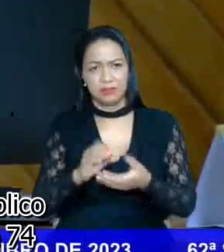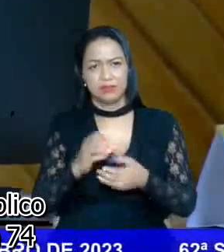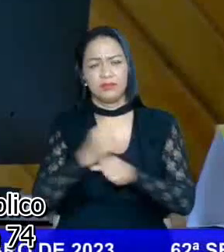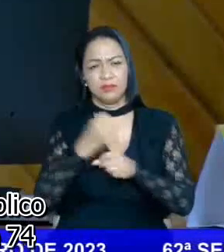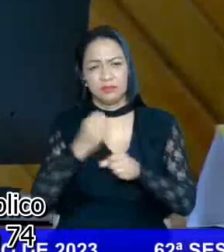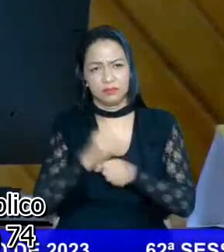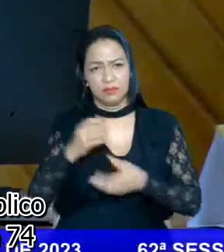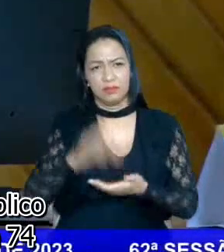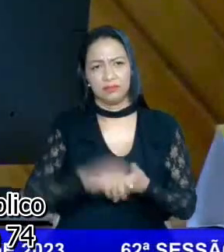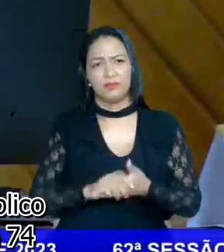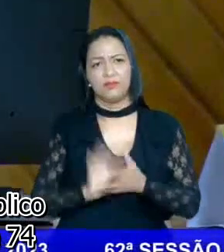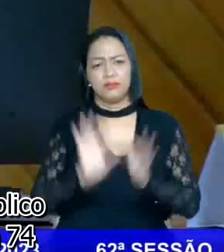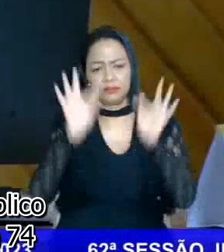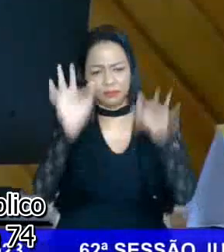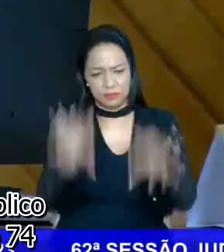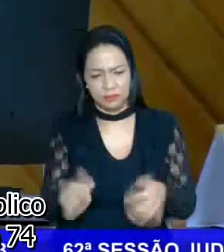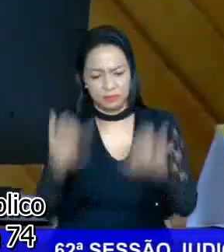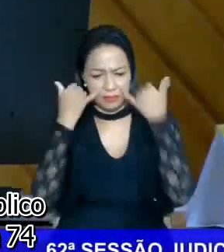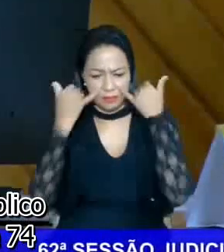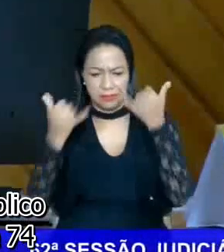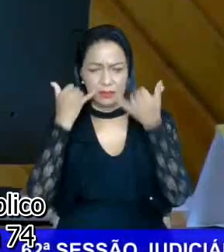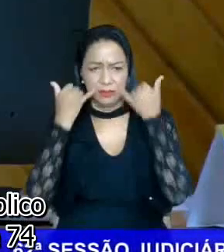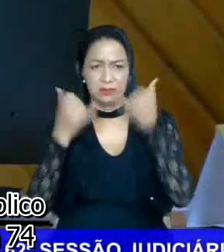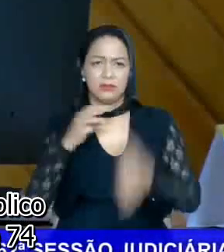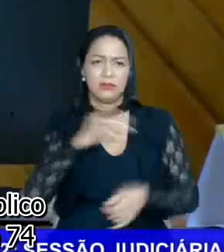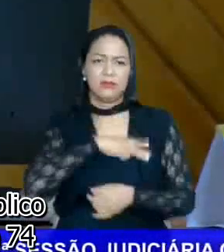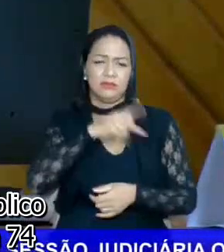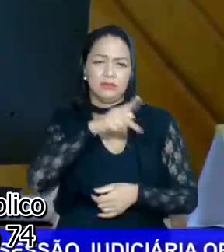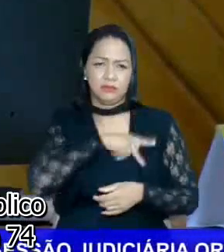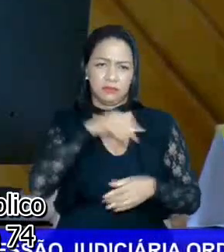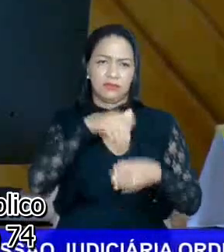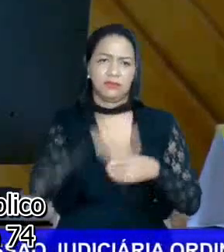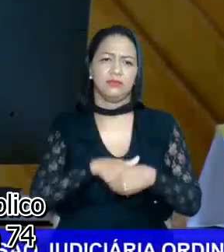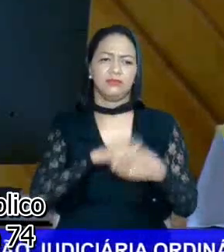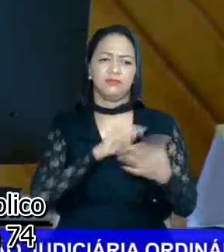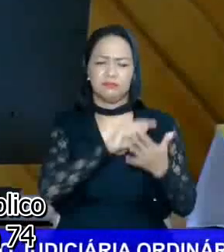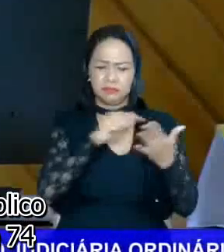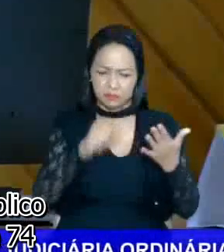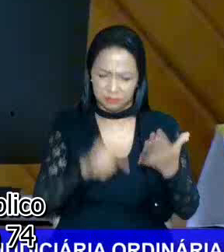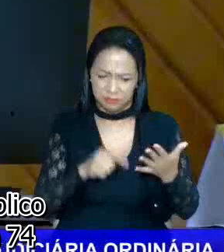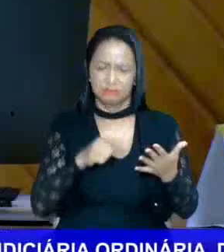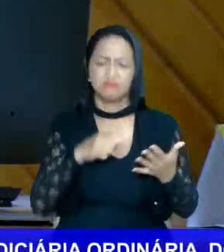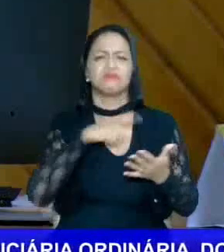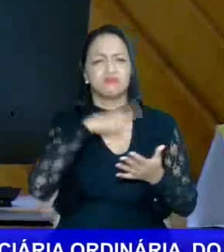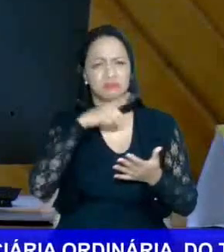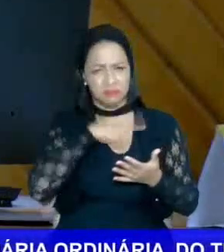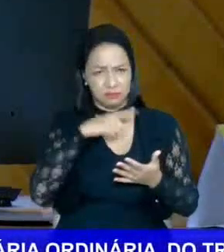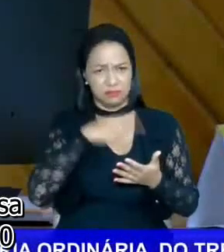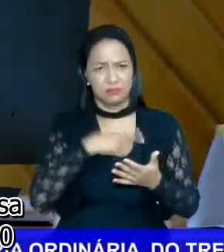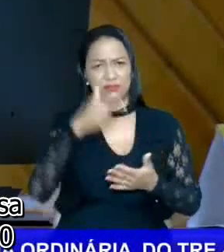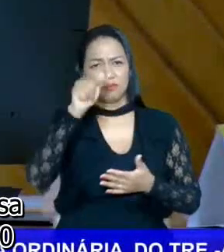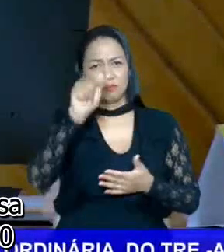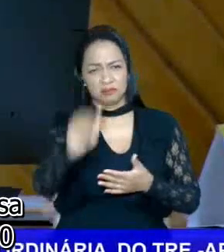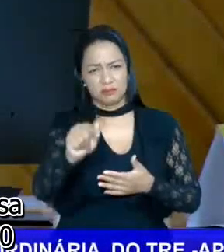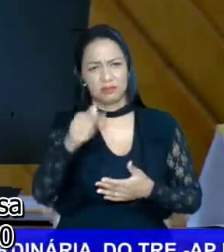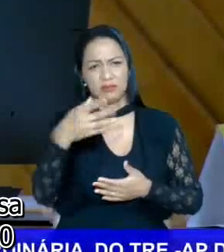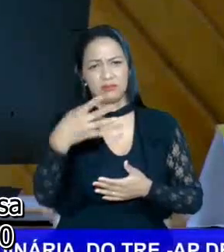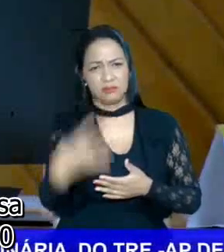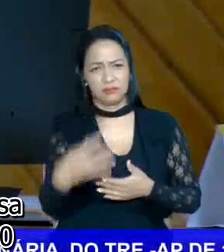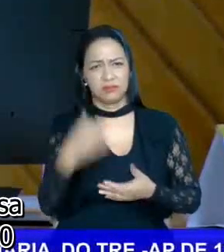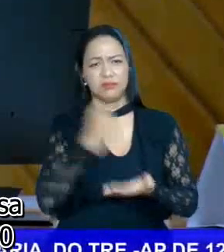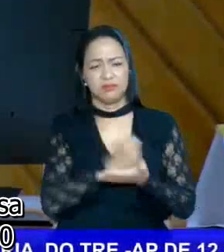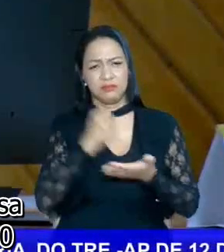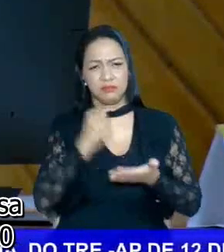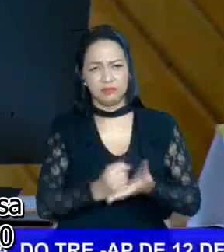mas informados somente na final. O Ministério Público Eleitoral pontuou que houve formalização de 74 contratos